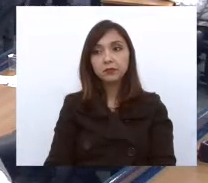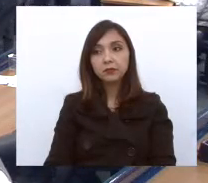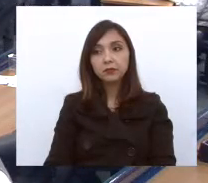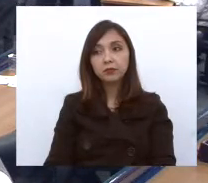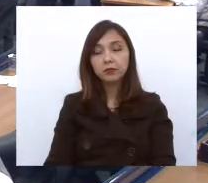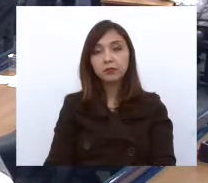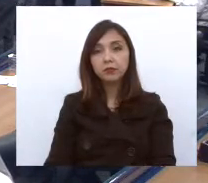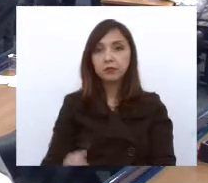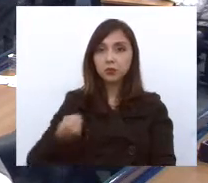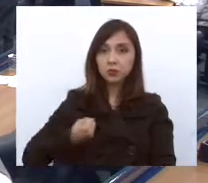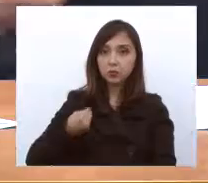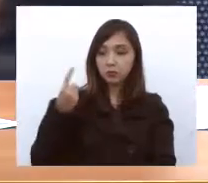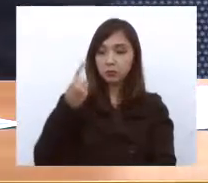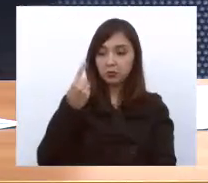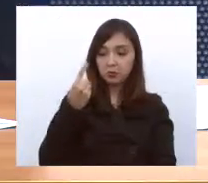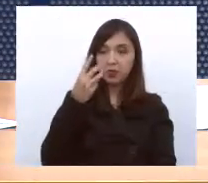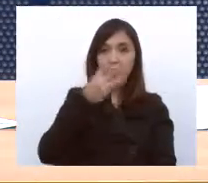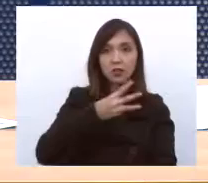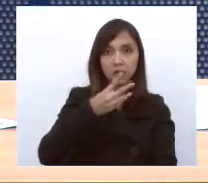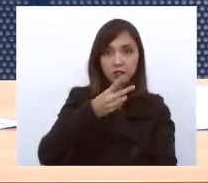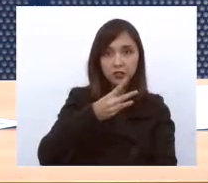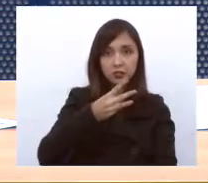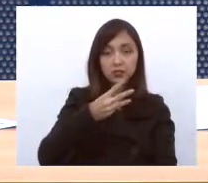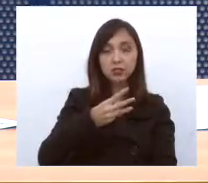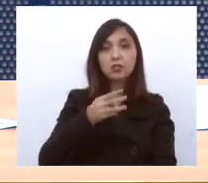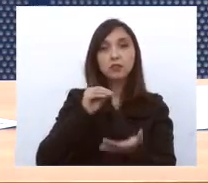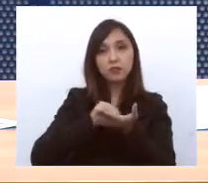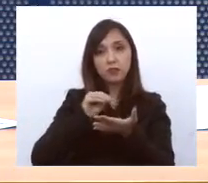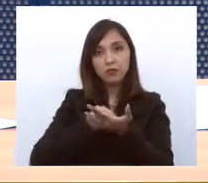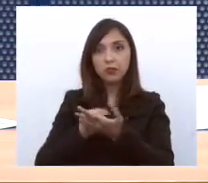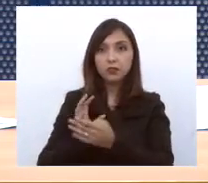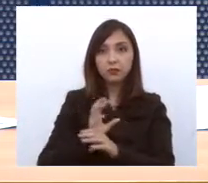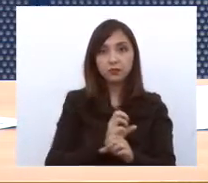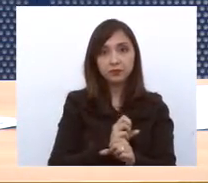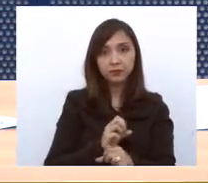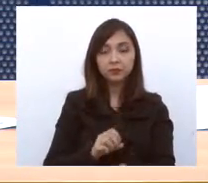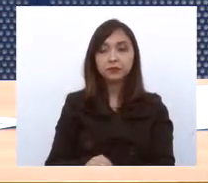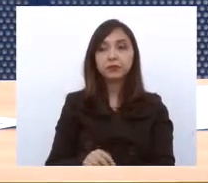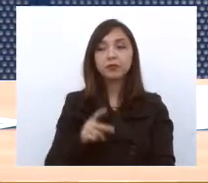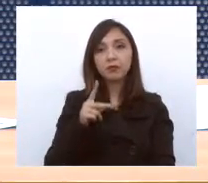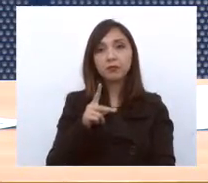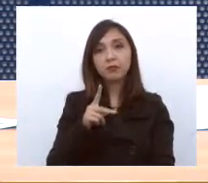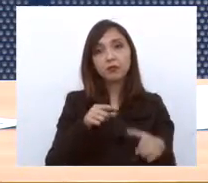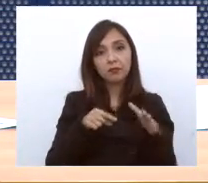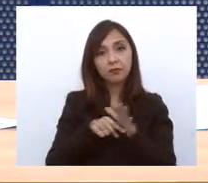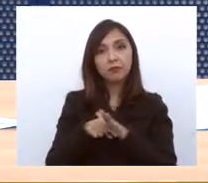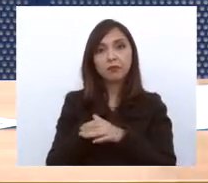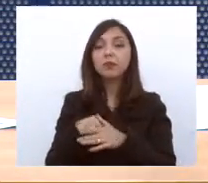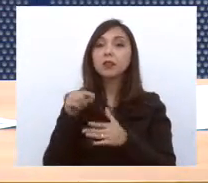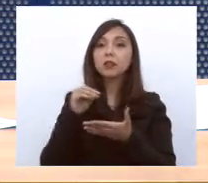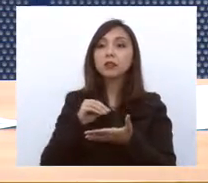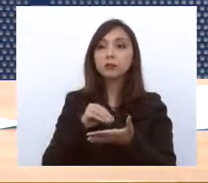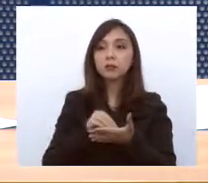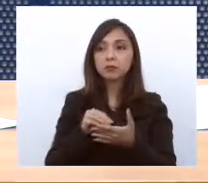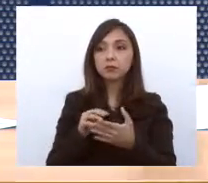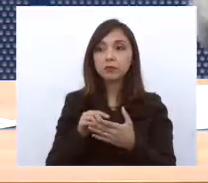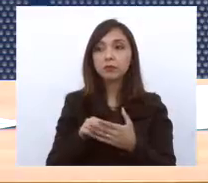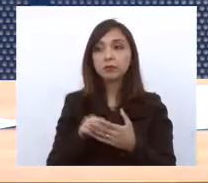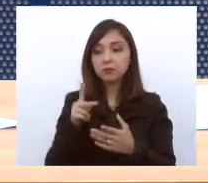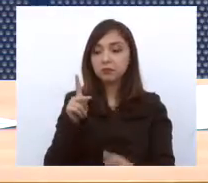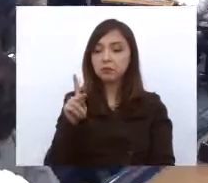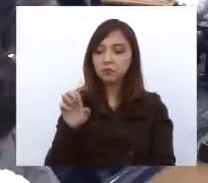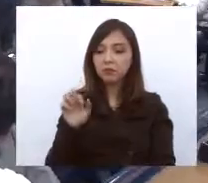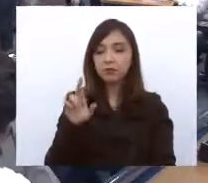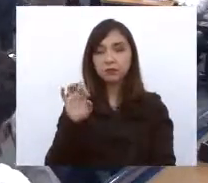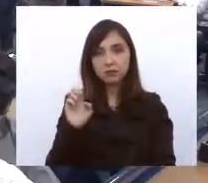Do item 1º ao item 3º, prejudicado por falta de parecer. Item 4º, senhor secretário, para a leitura. Pela ordem, senhor presidente. Pela ordem,